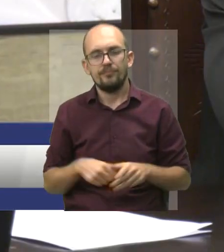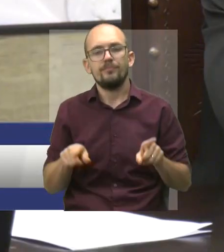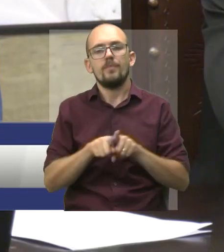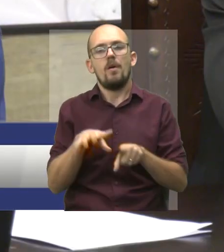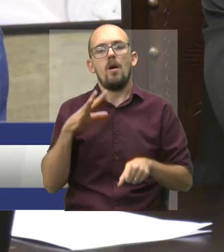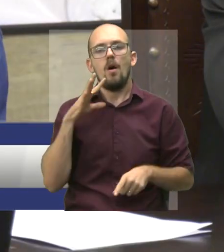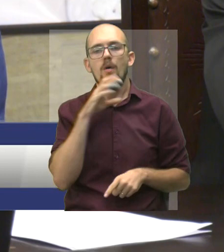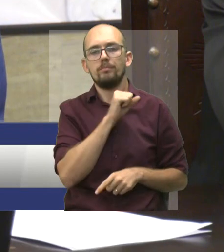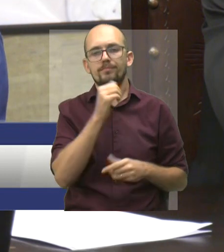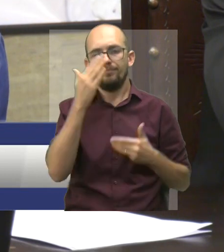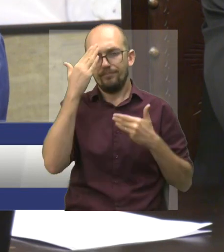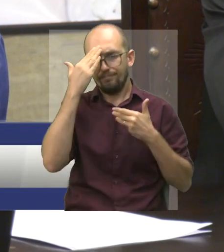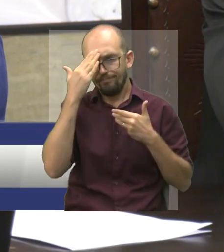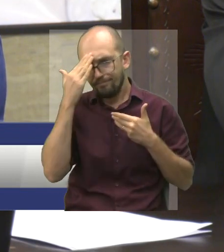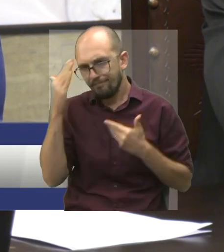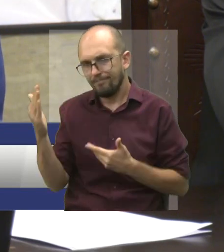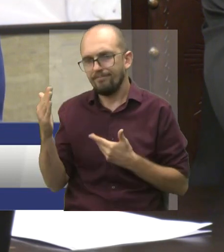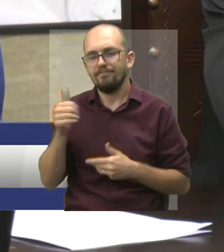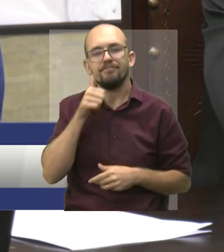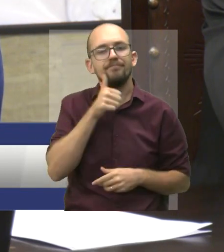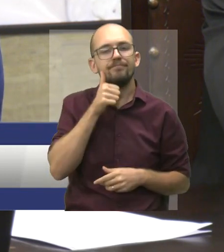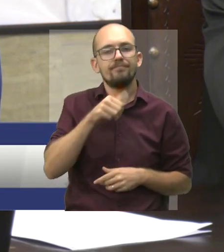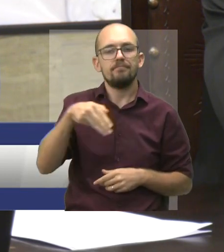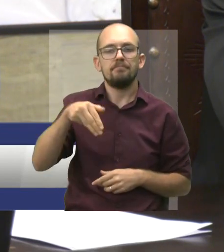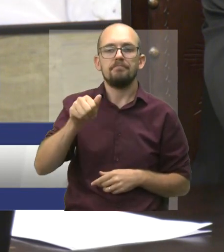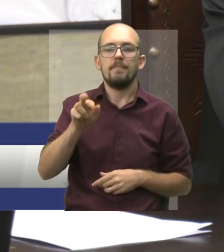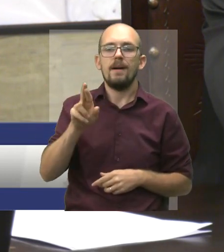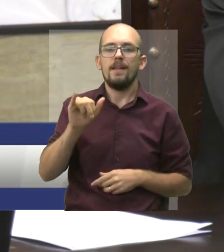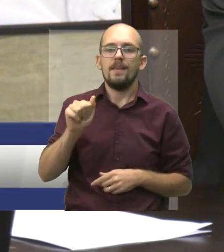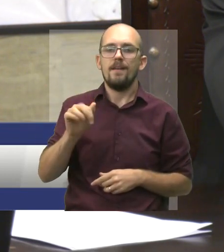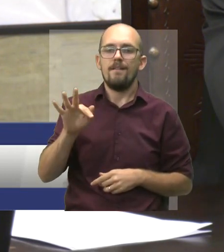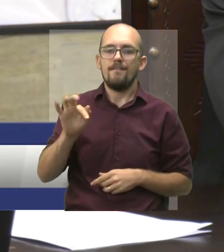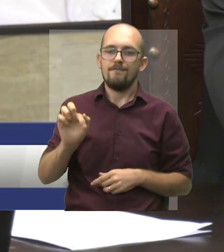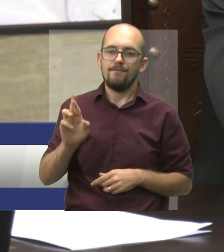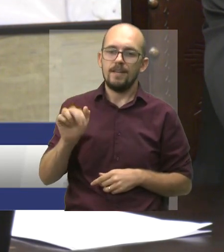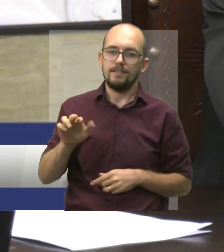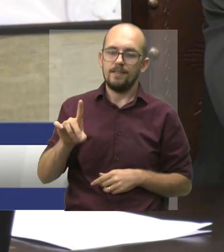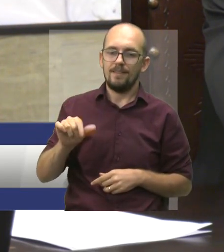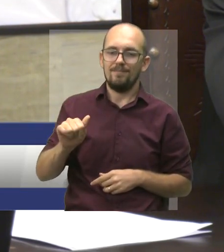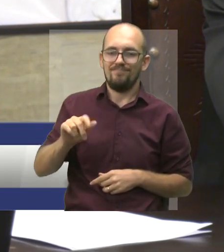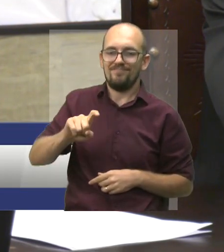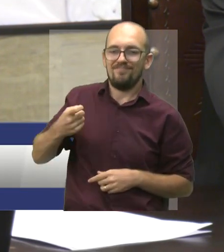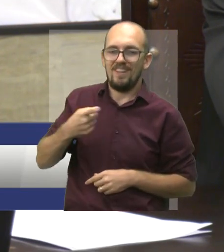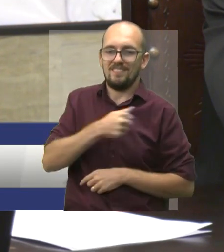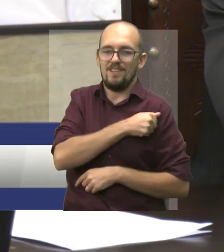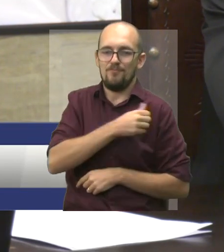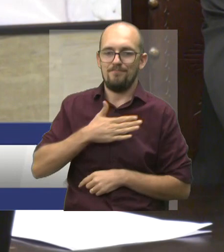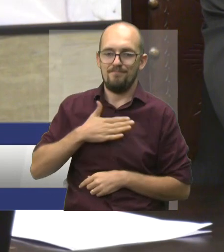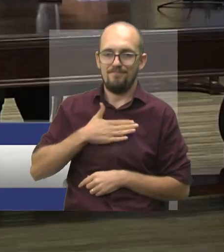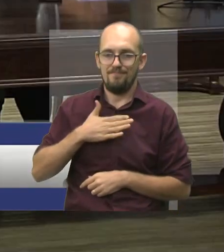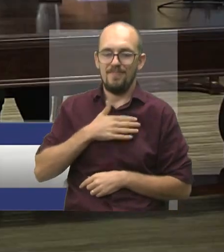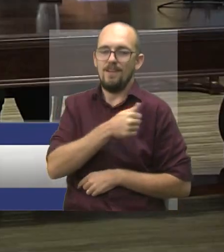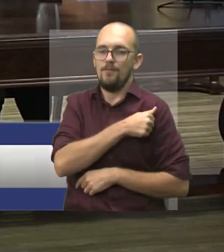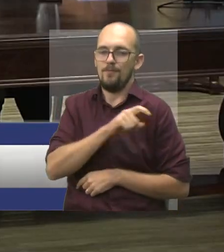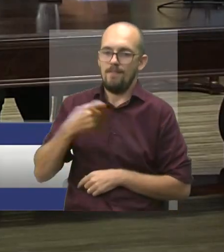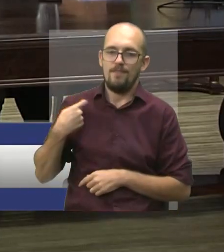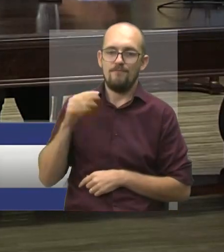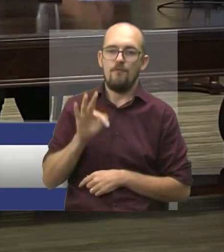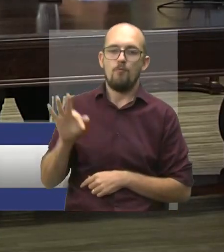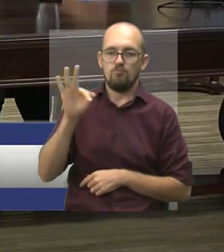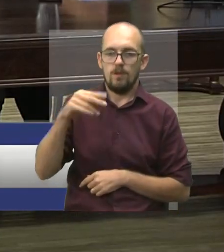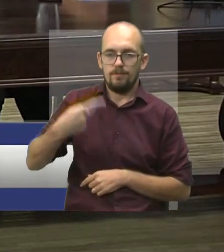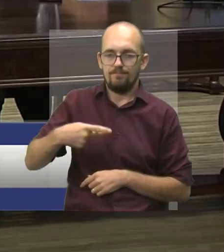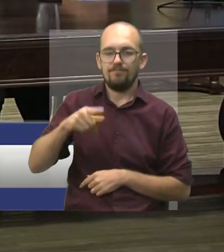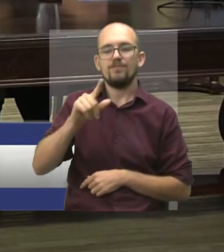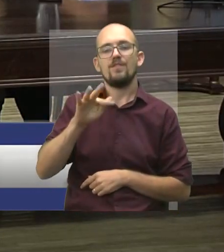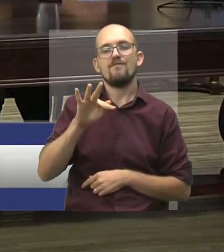agradecer a doutora Maria Fernanda, minha ex-aluna de Direito Previdenciário na Faculdade de Direito aqui das Faculdades Integradas de